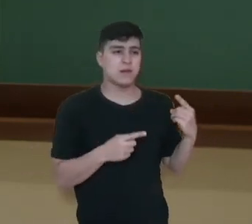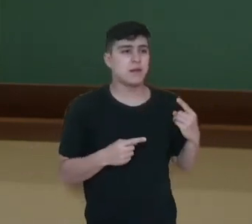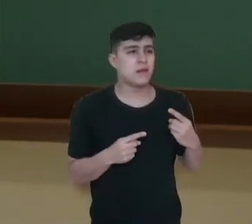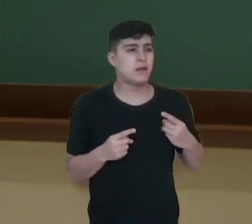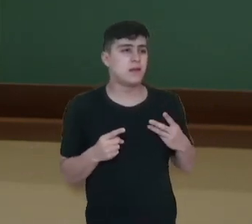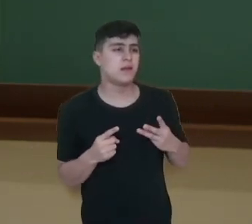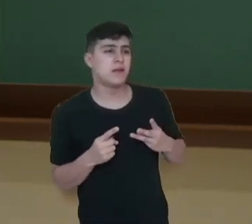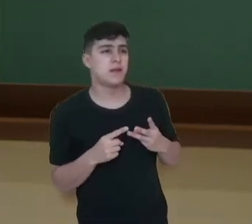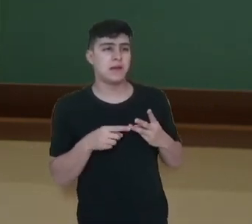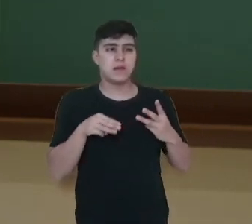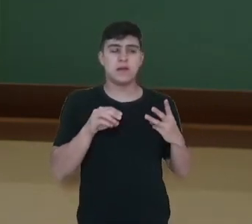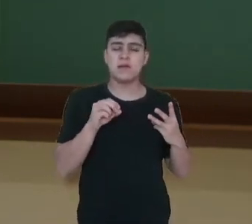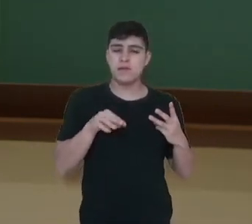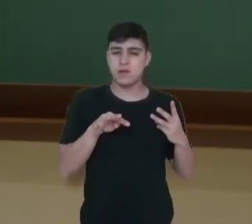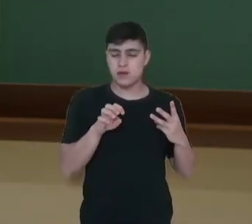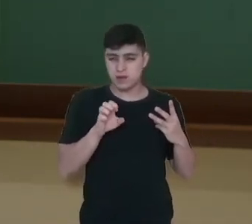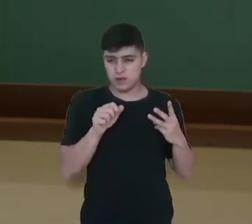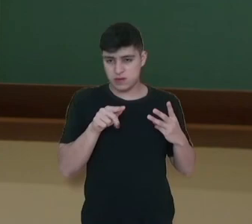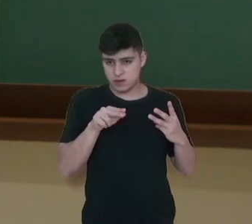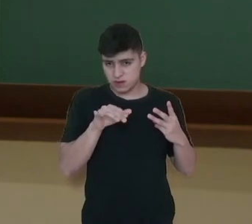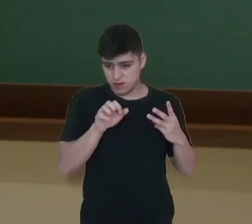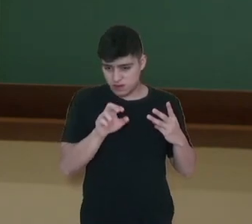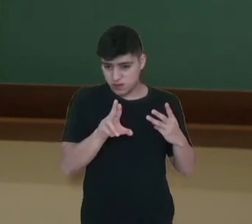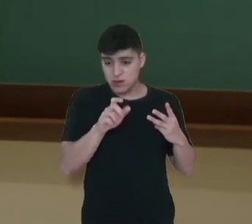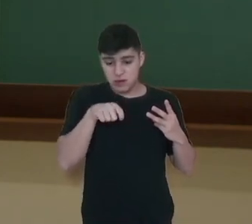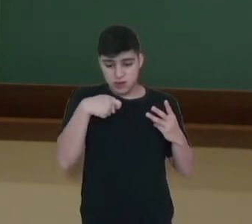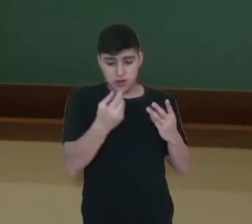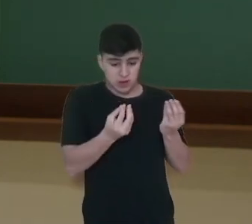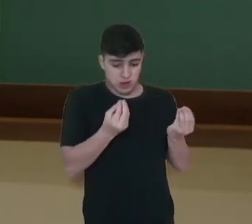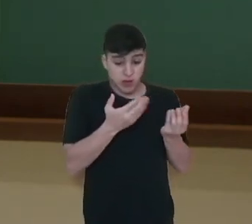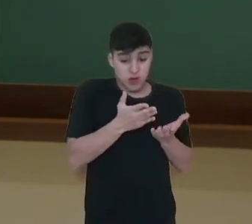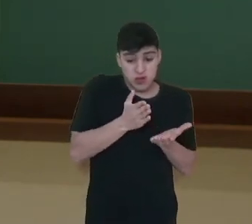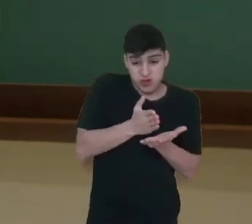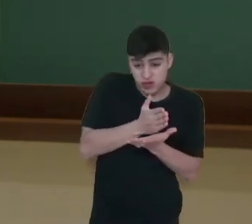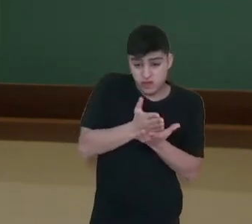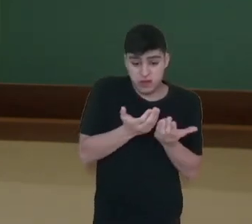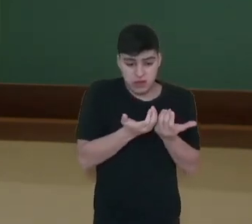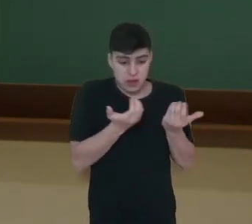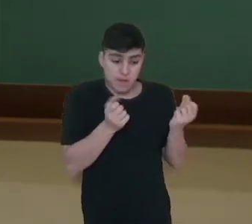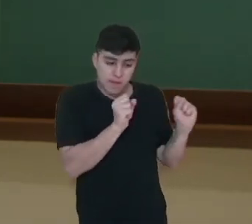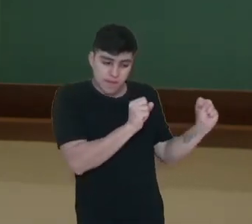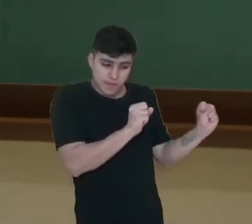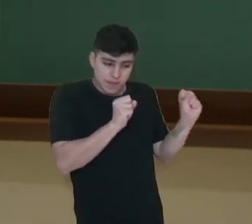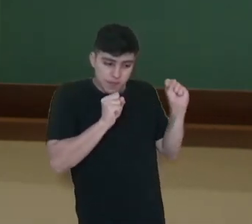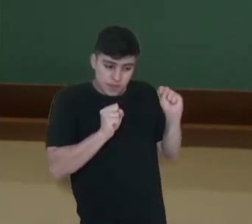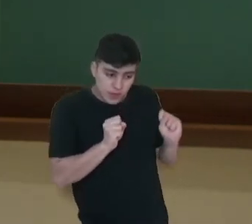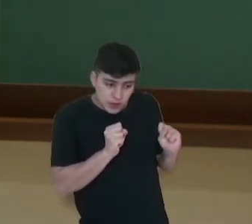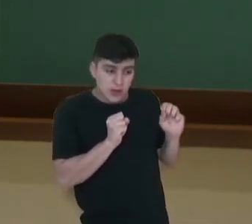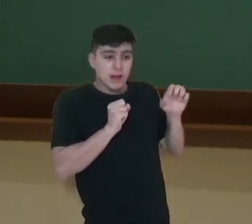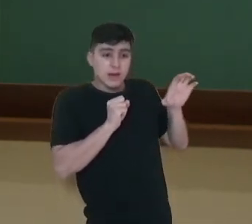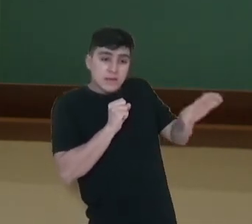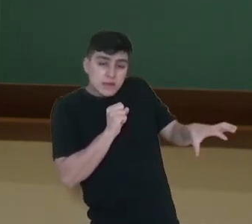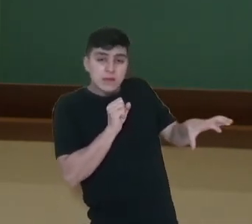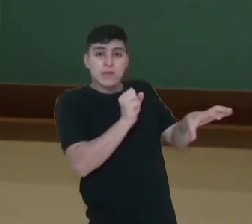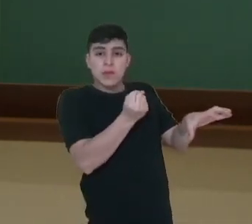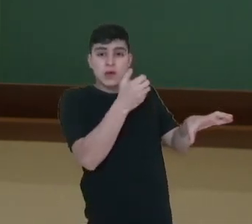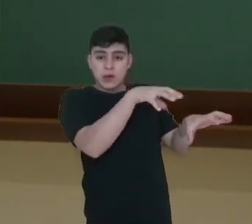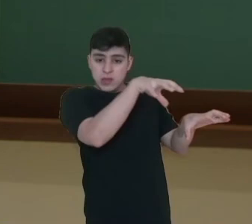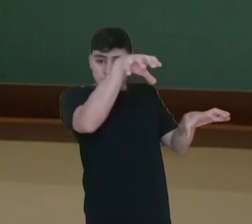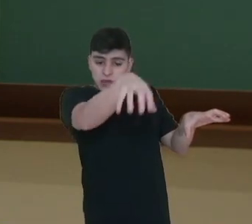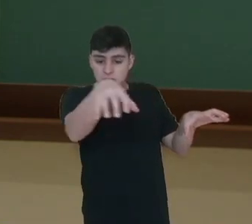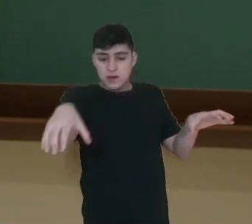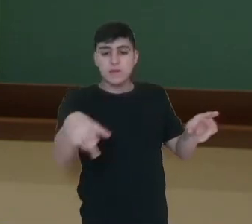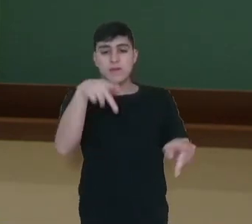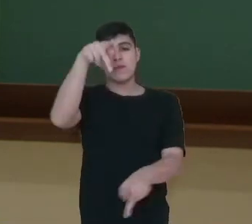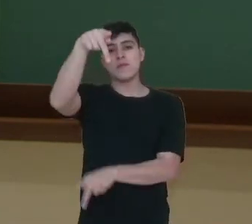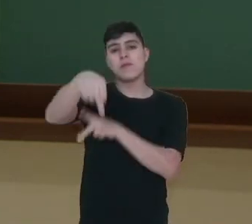o Montesquieu na ideia de divisão de poder também, certo? De representatividade, né, da população,